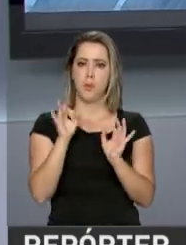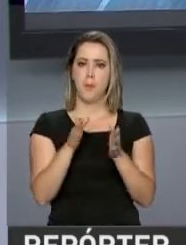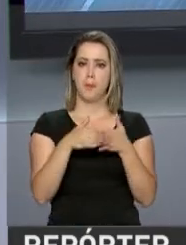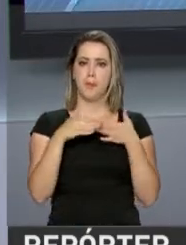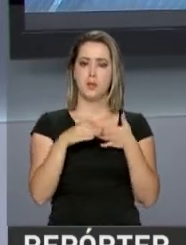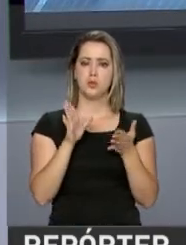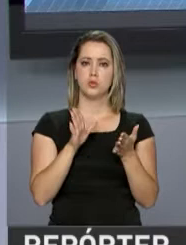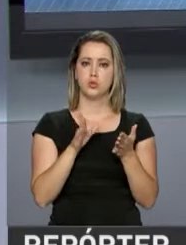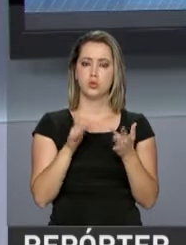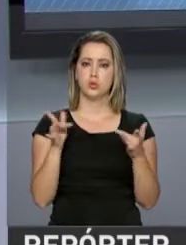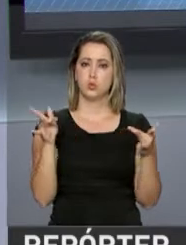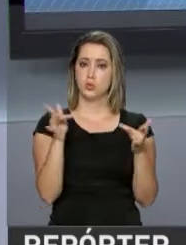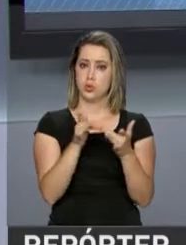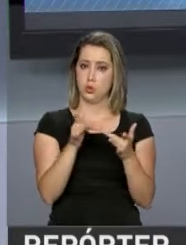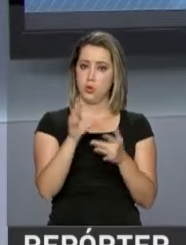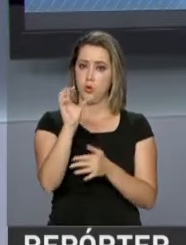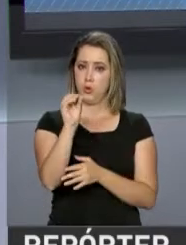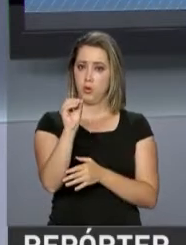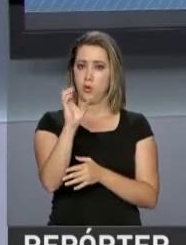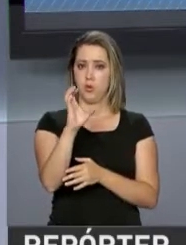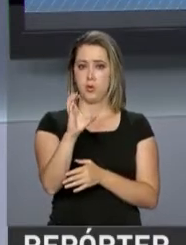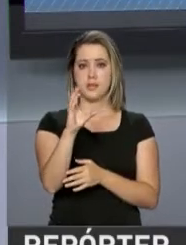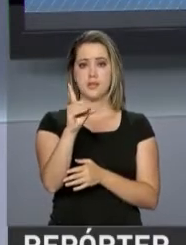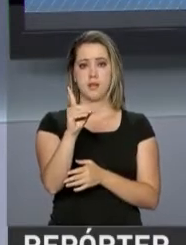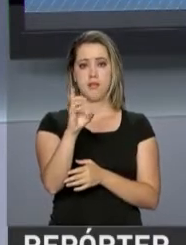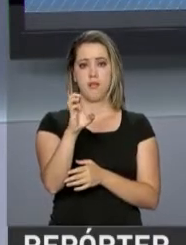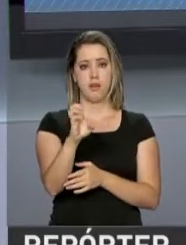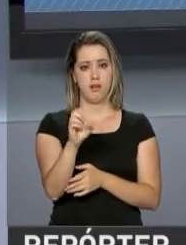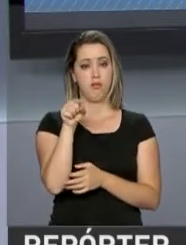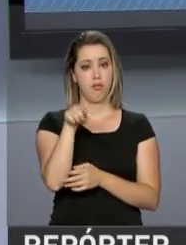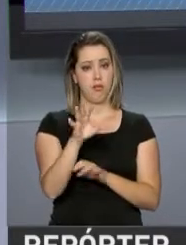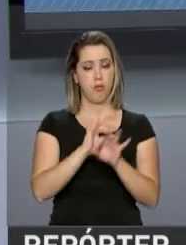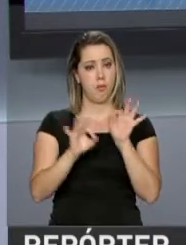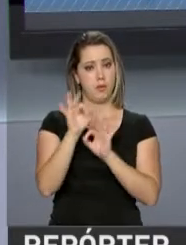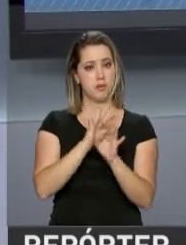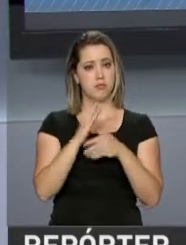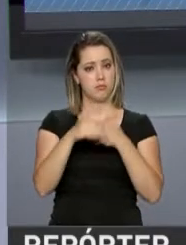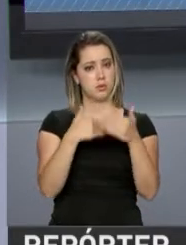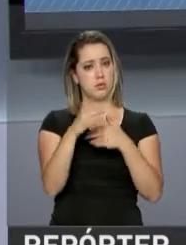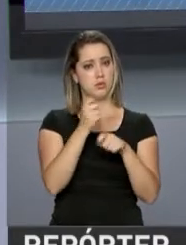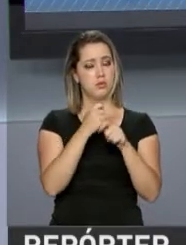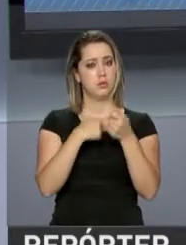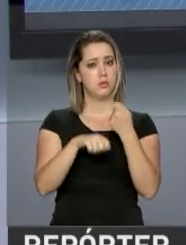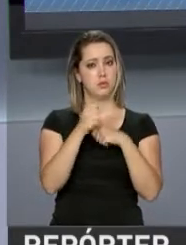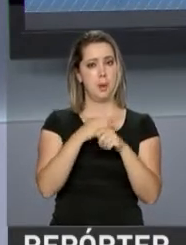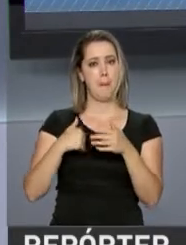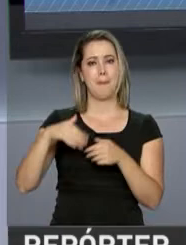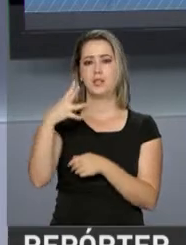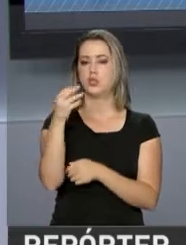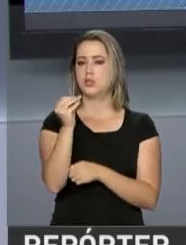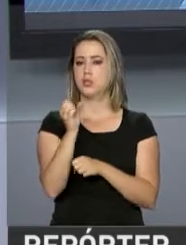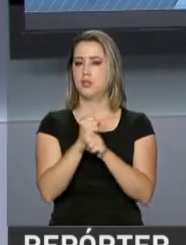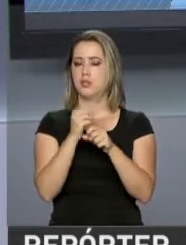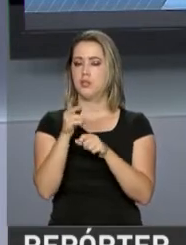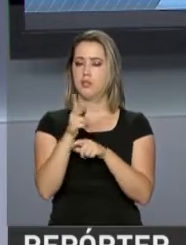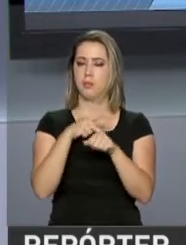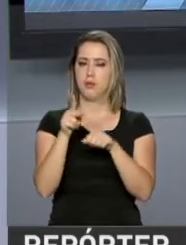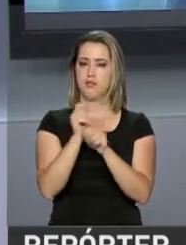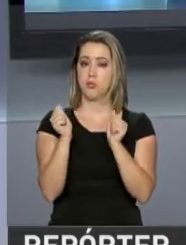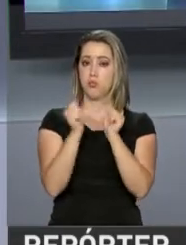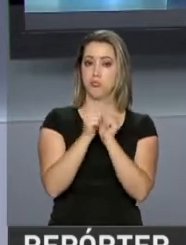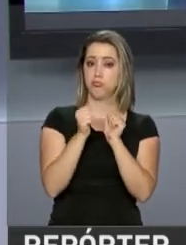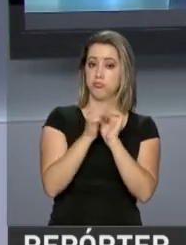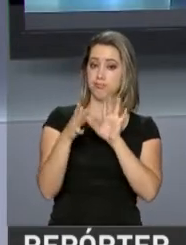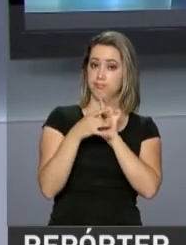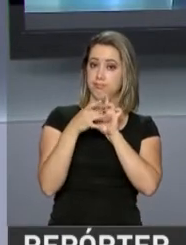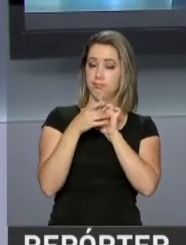à OCDE, a Organização para a Cooperação e Desenvolvimento Econômico, que reúne mais de 30 países. Nós vamos saber os detalhes